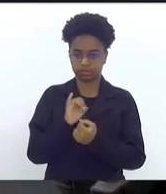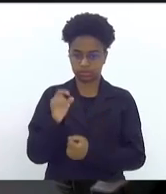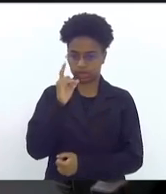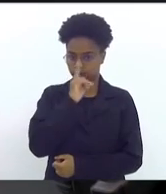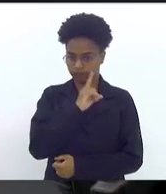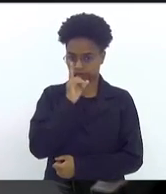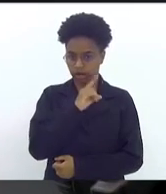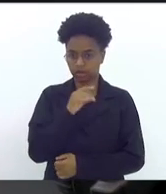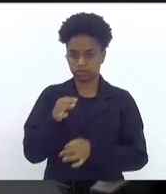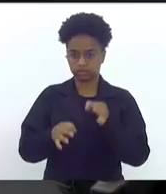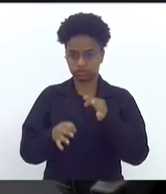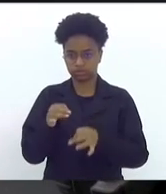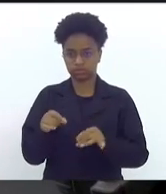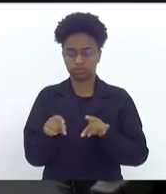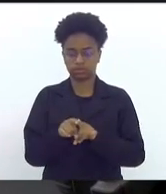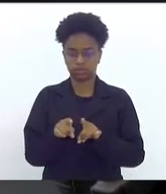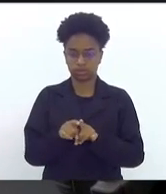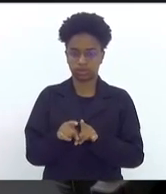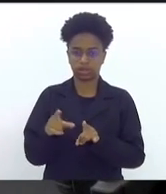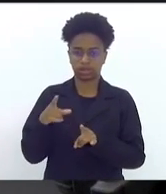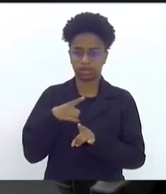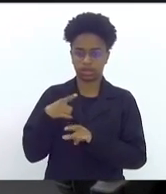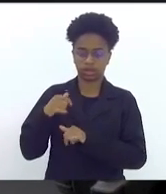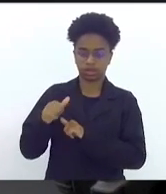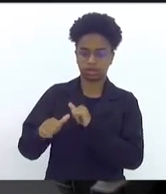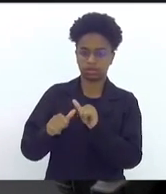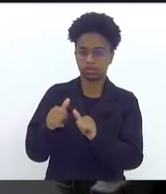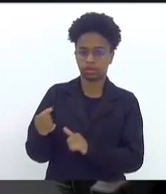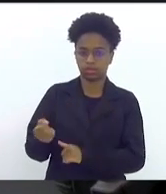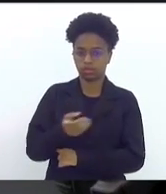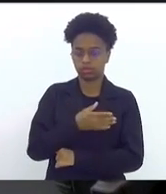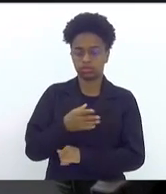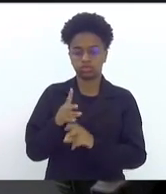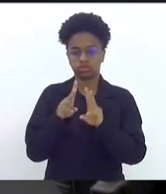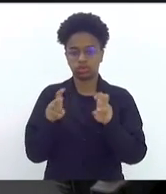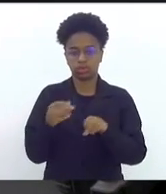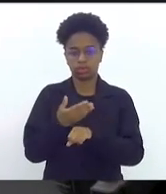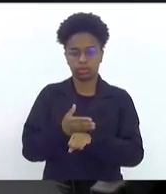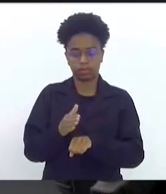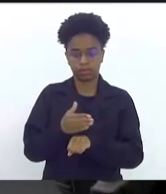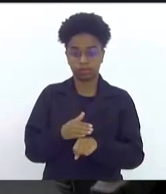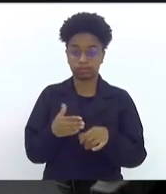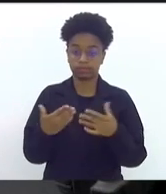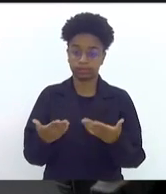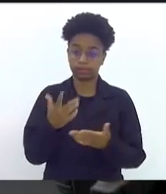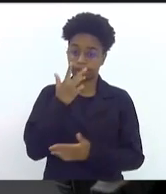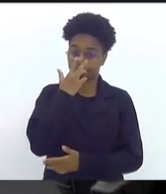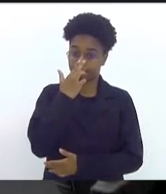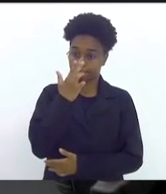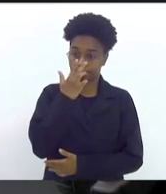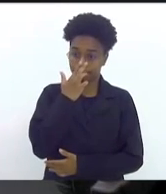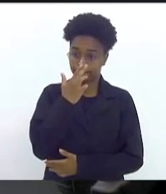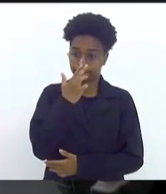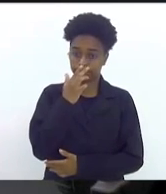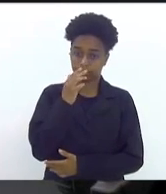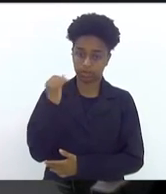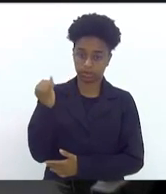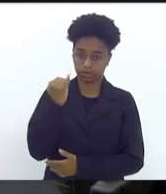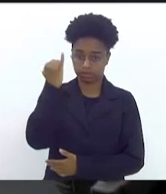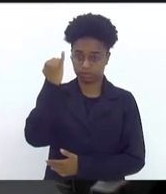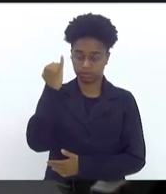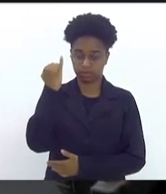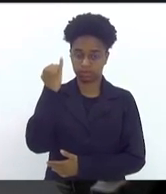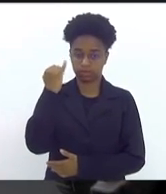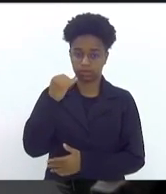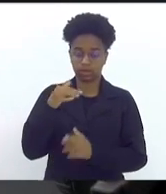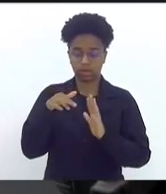na legislação encontram-se desatualizadas em relação às melhores práticas. Nesse sentido, parece-me uma importância a resolução